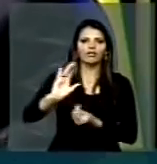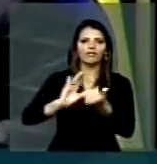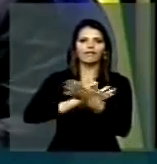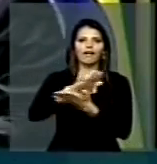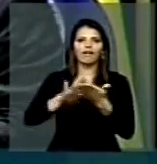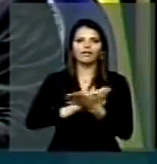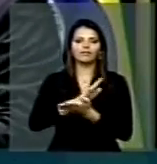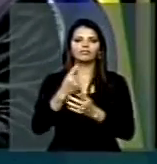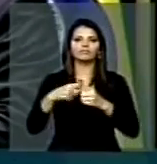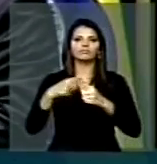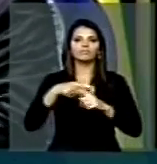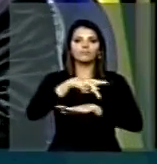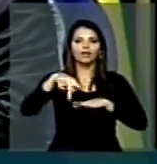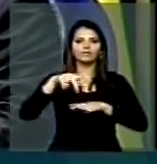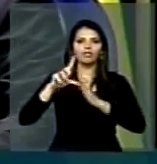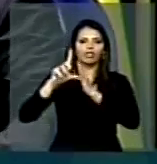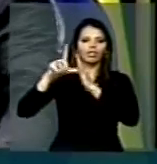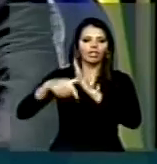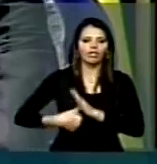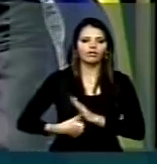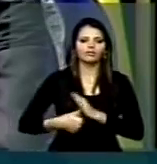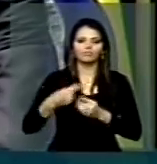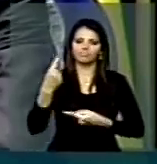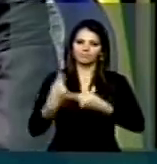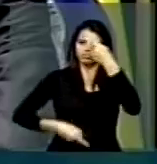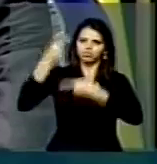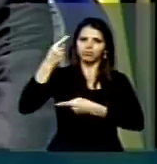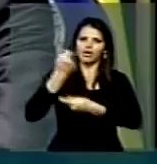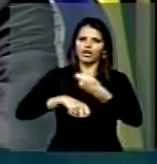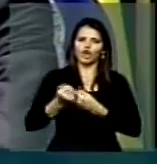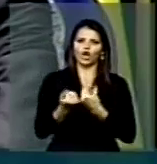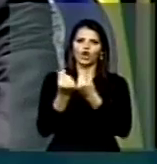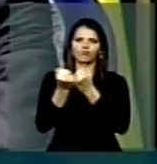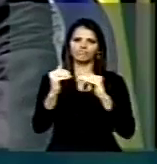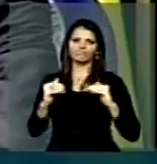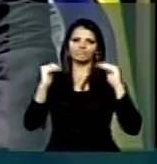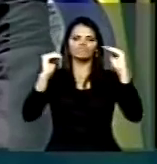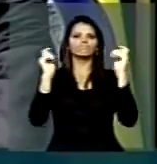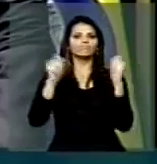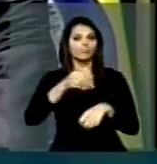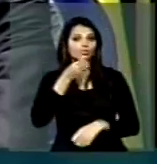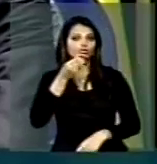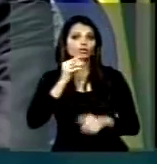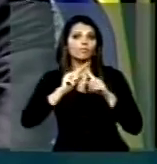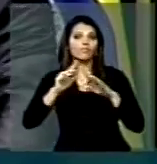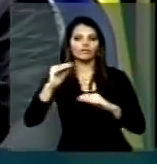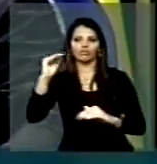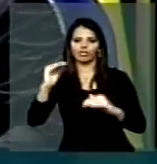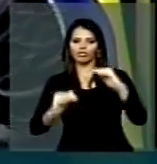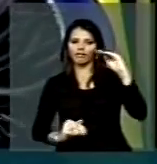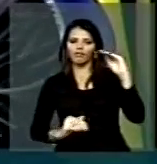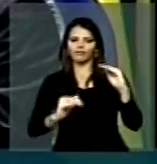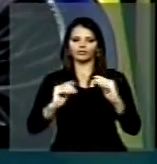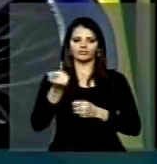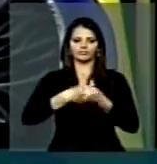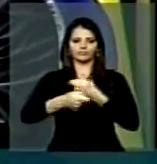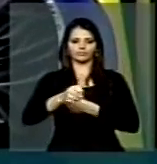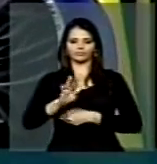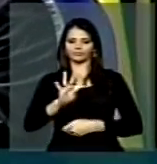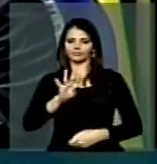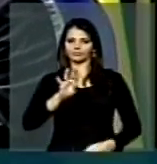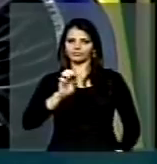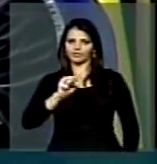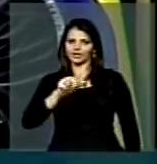o país retroceder e drena o dinamismo da nossa economia. É flagrante o desequilíbrio do balanço de transações correntes.